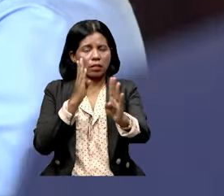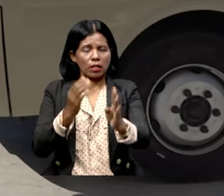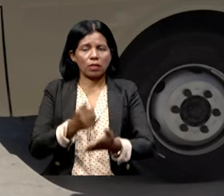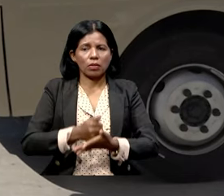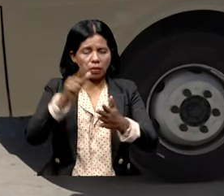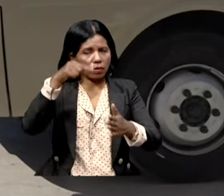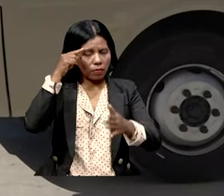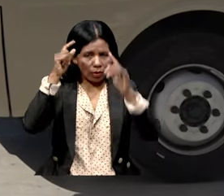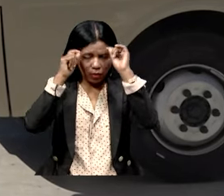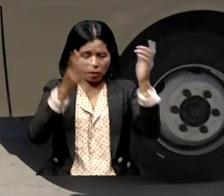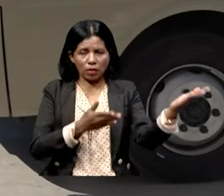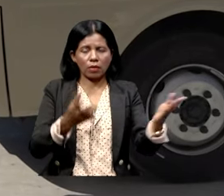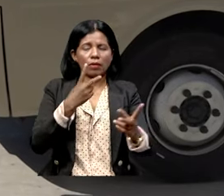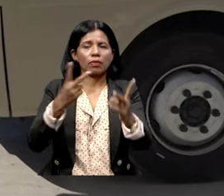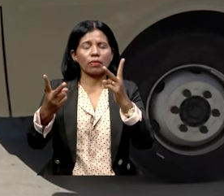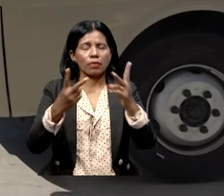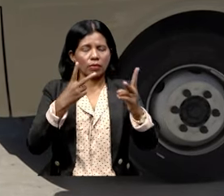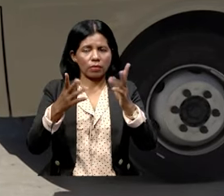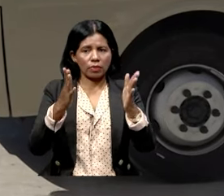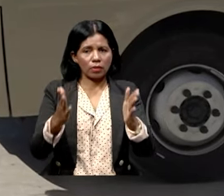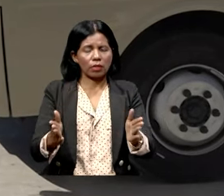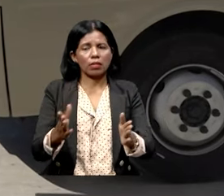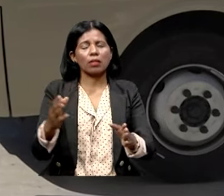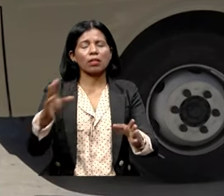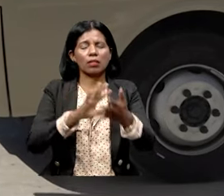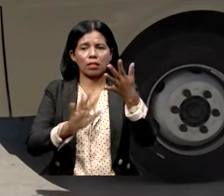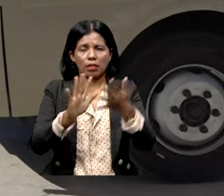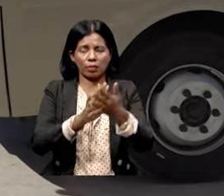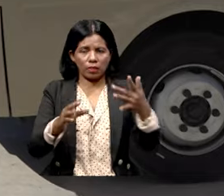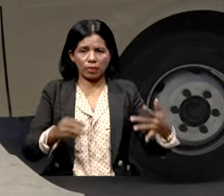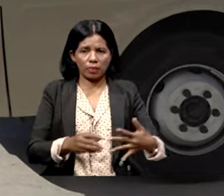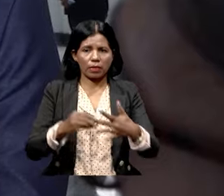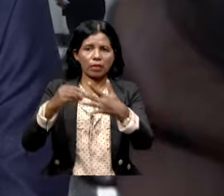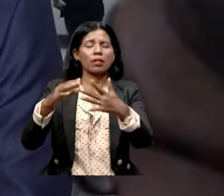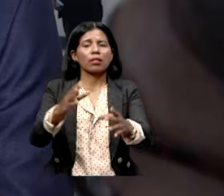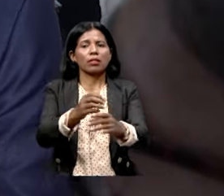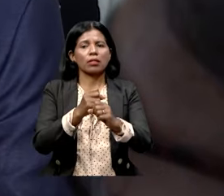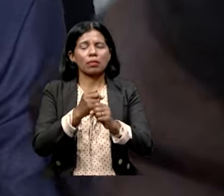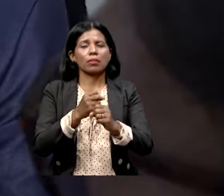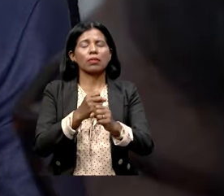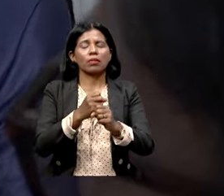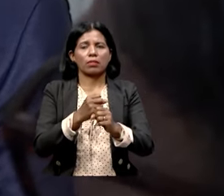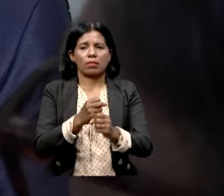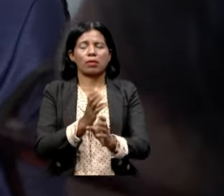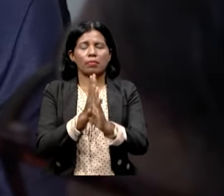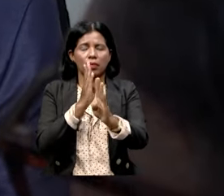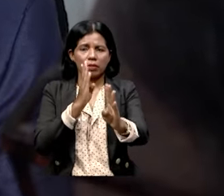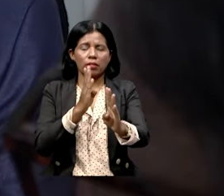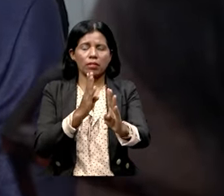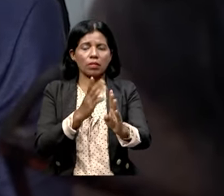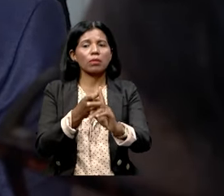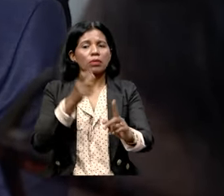governo Timor-Leste tula bainaka VIP sira banhira e a cerimônia oficial. Simu apoio o